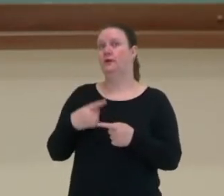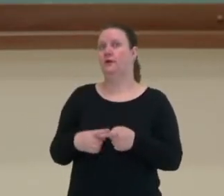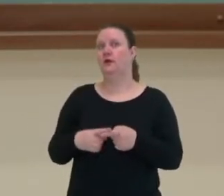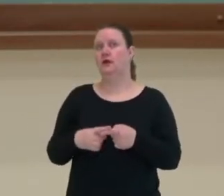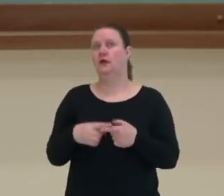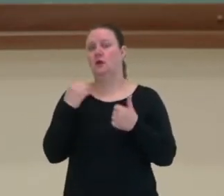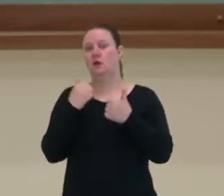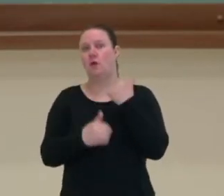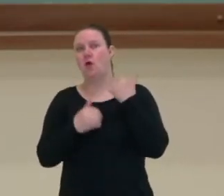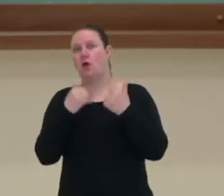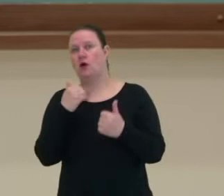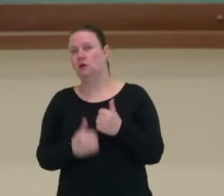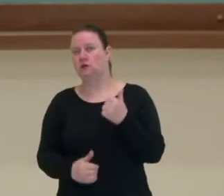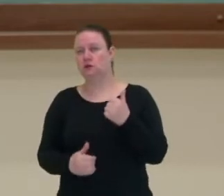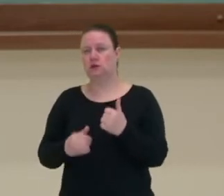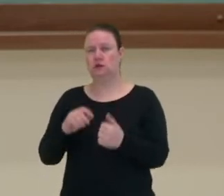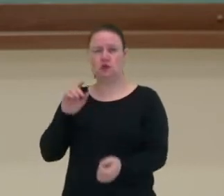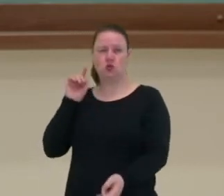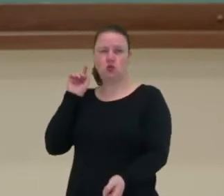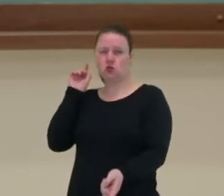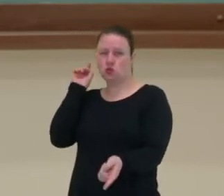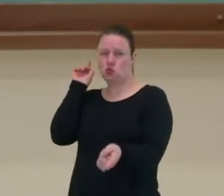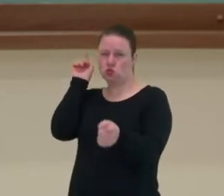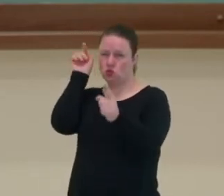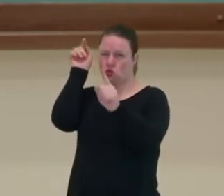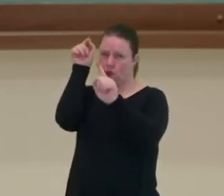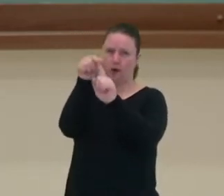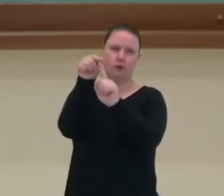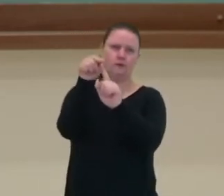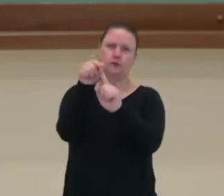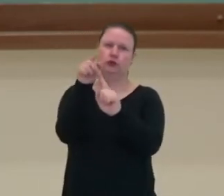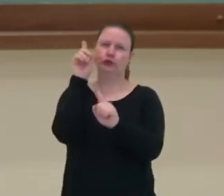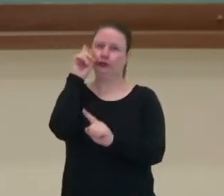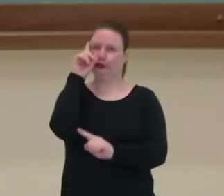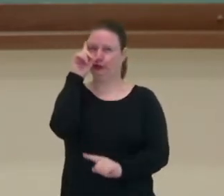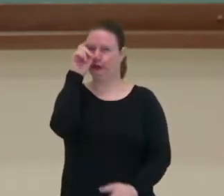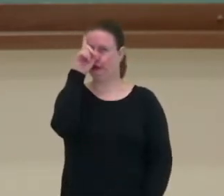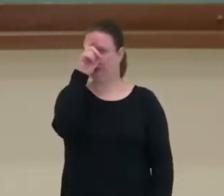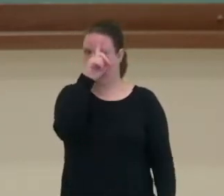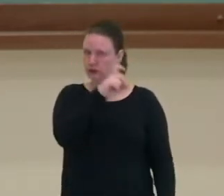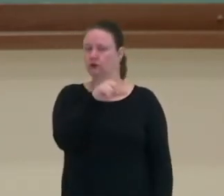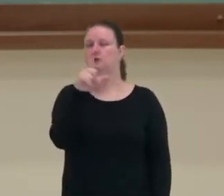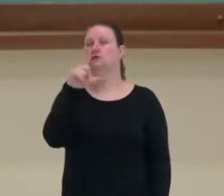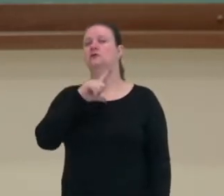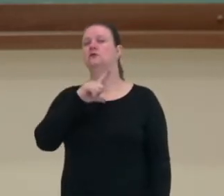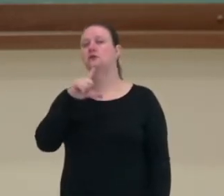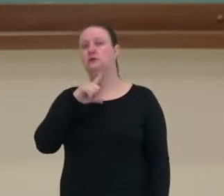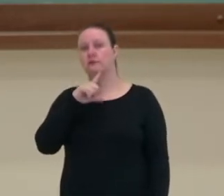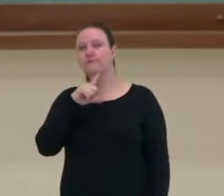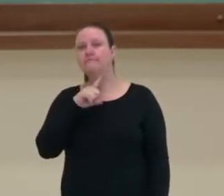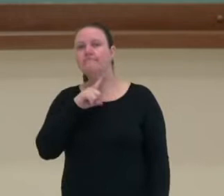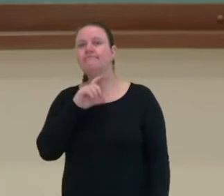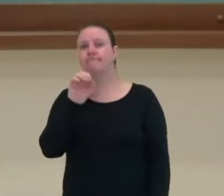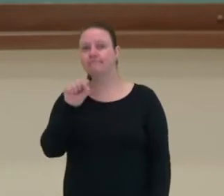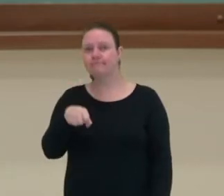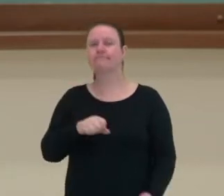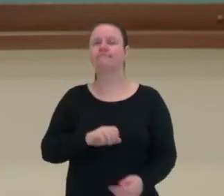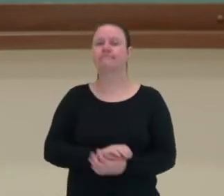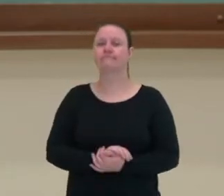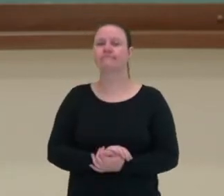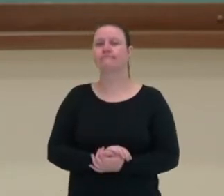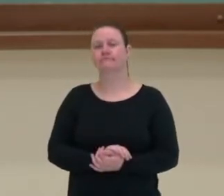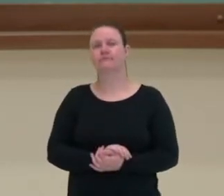de maior precisão e maior dificuldade desses esportes de precisão que a gente